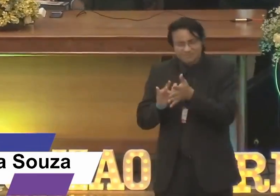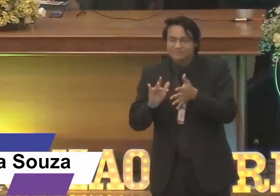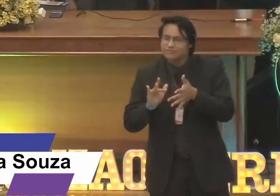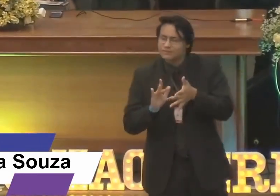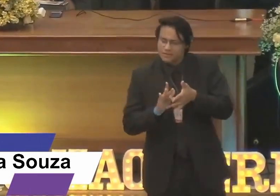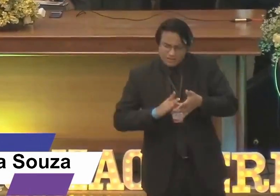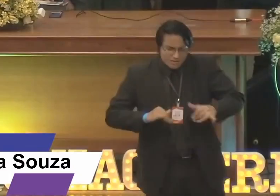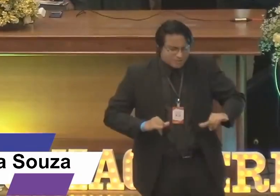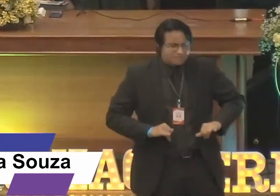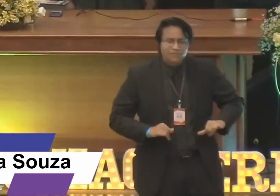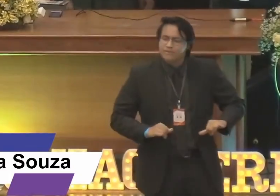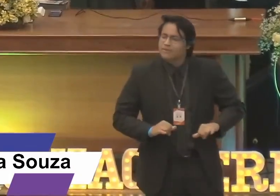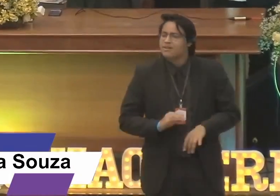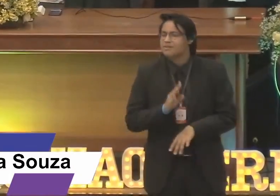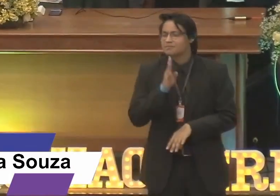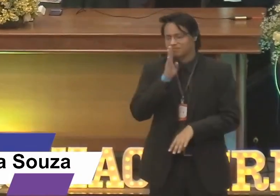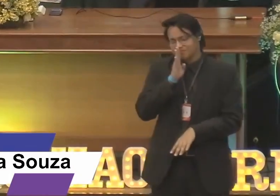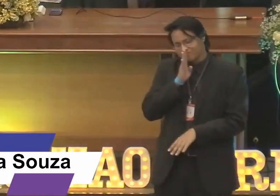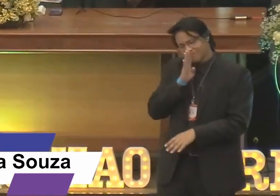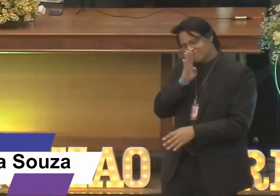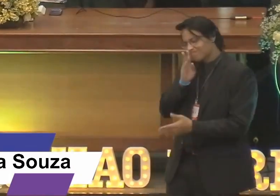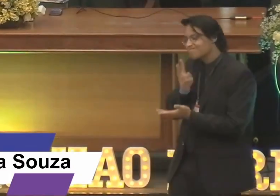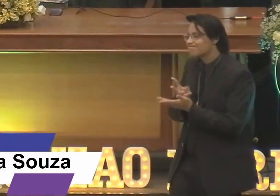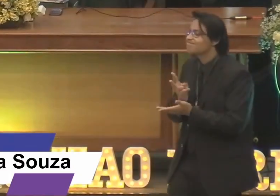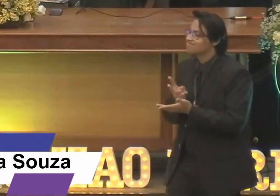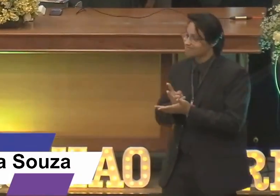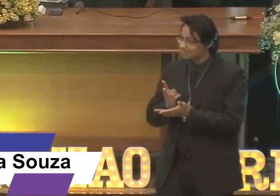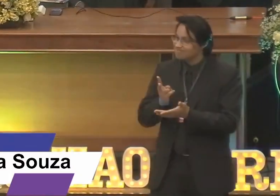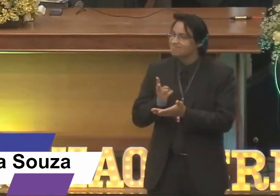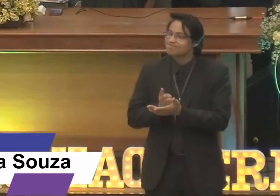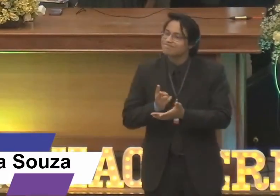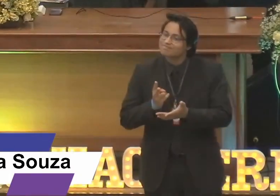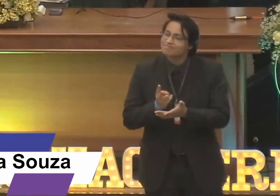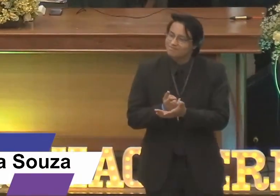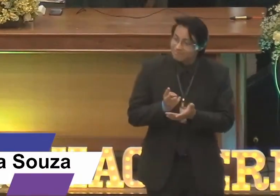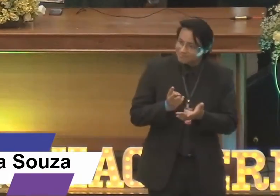calado todos os momentos.